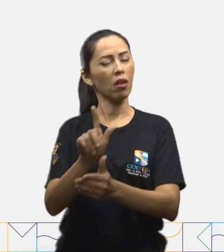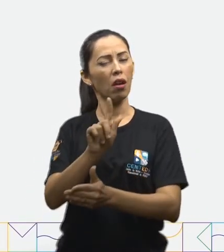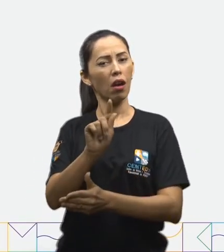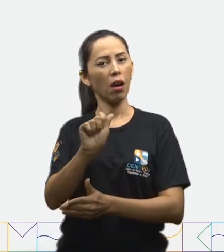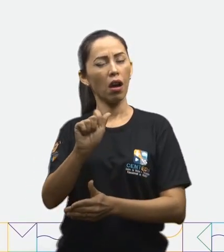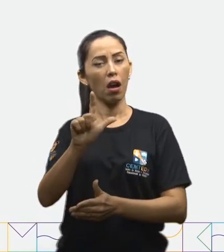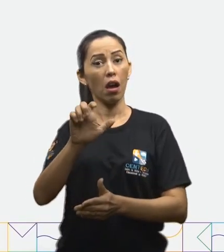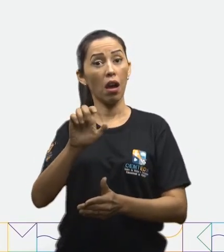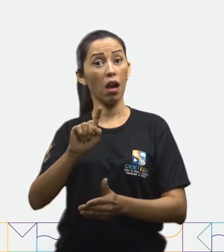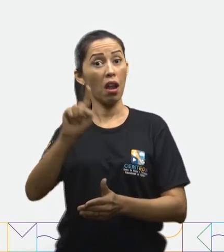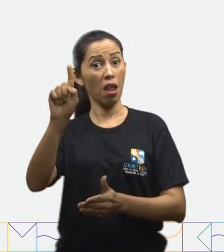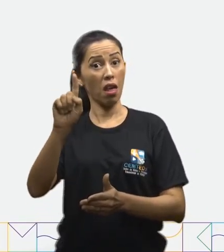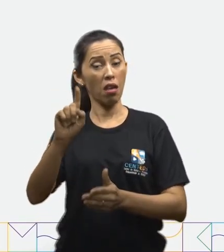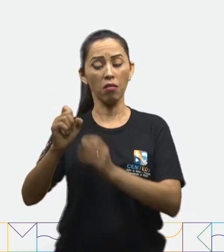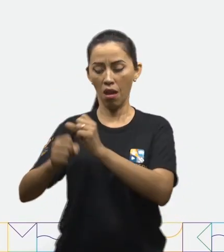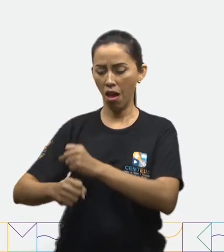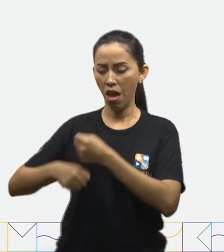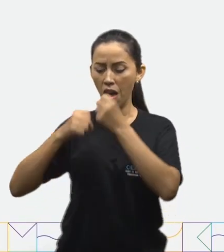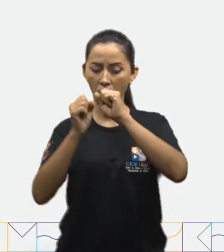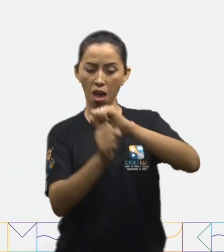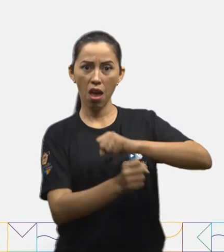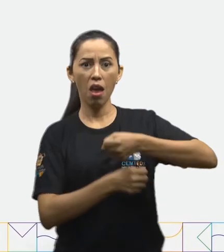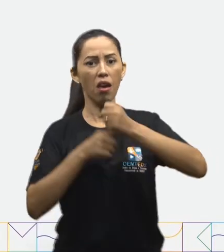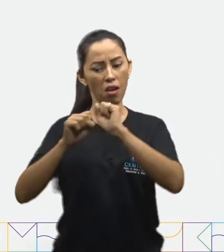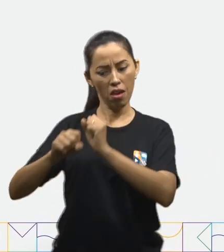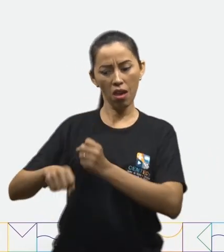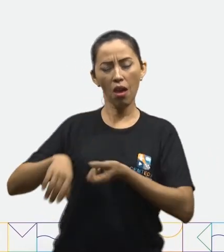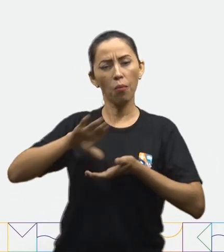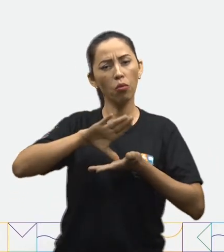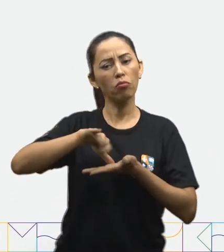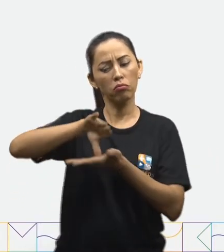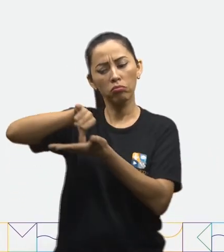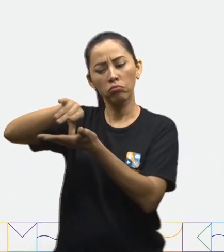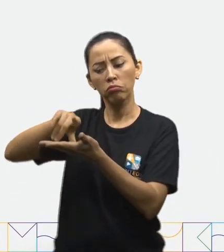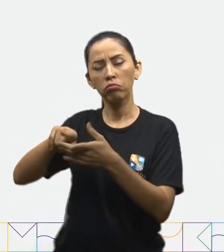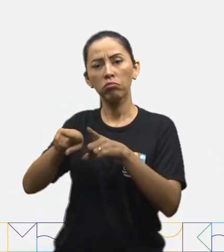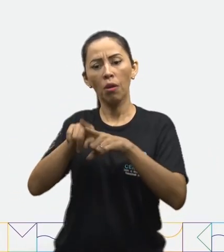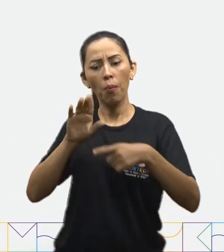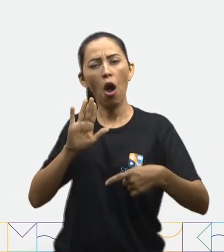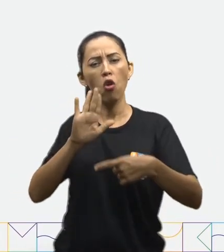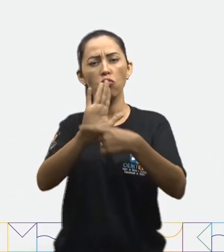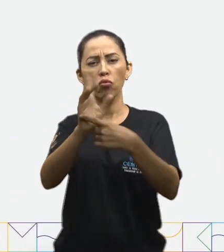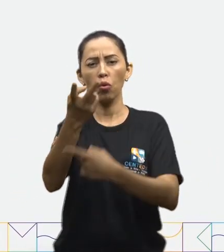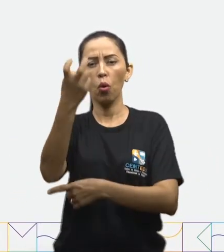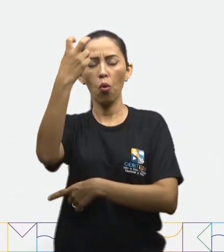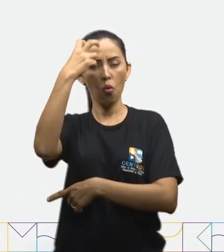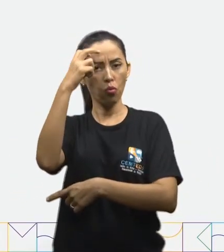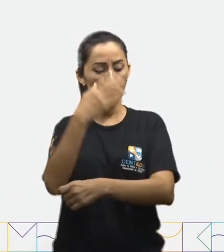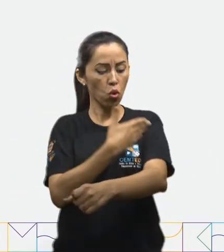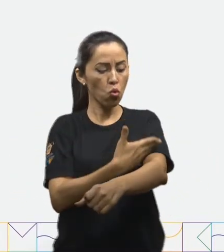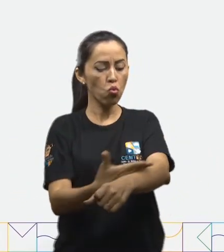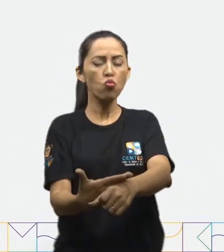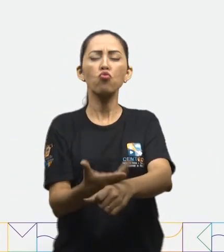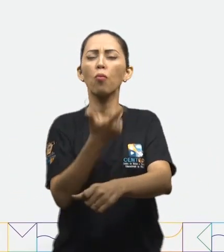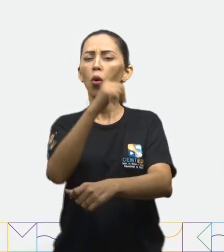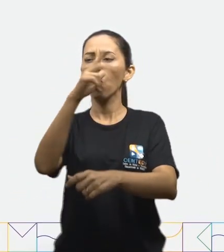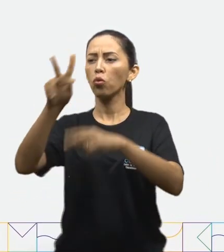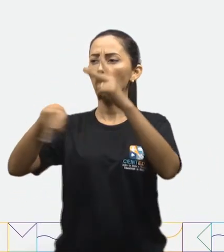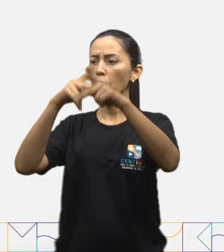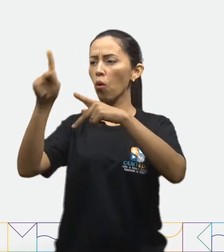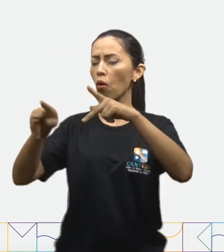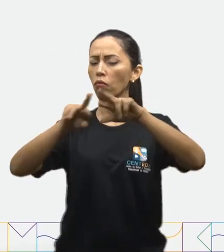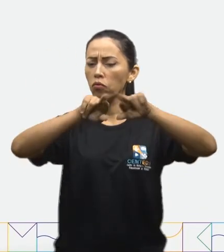embarcação movida a remos. E isso também ajudou a espalhar um pouco da sua cultura com outros povos e